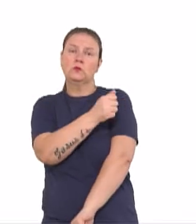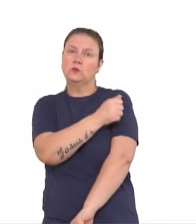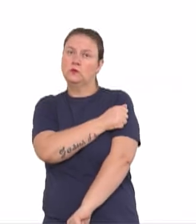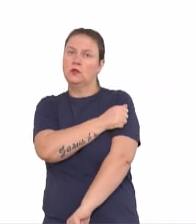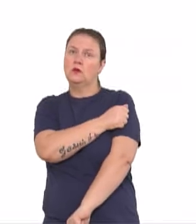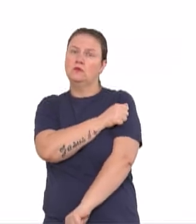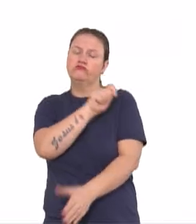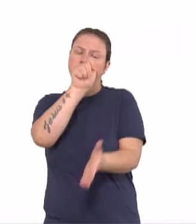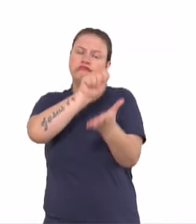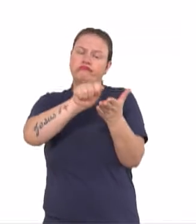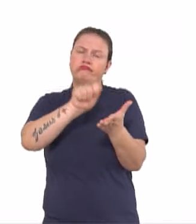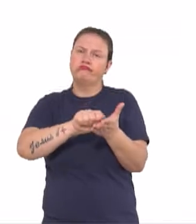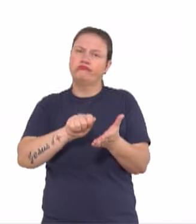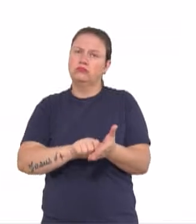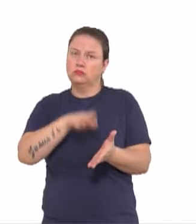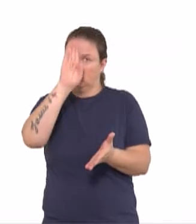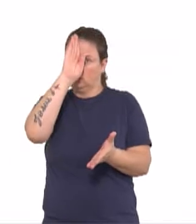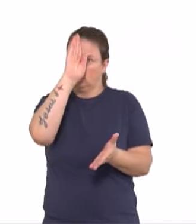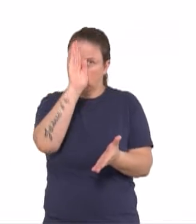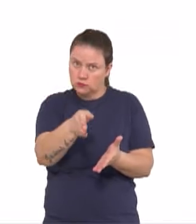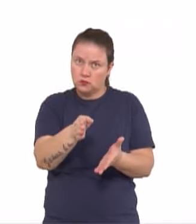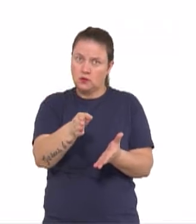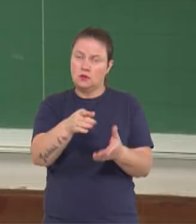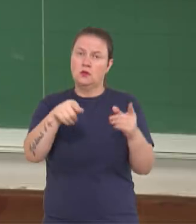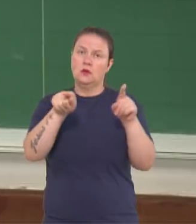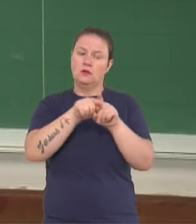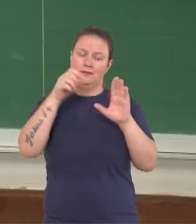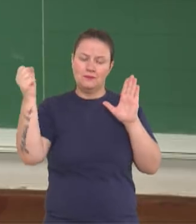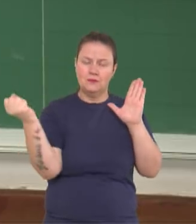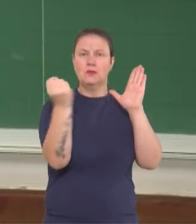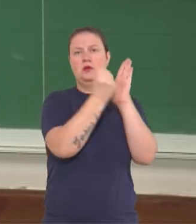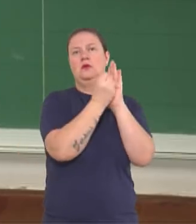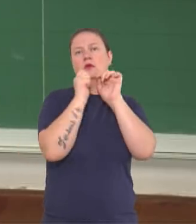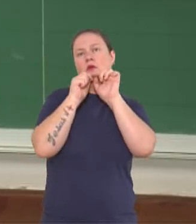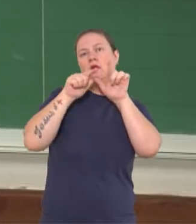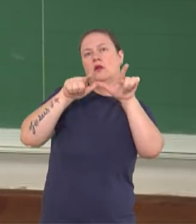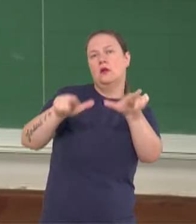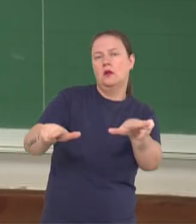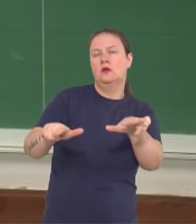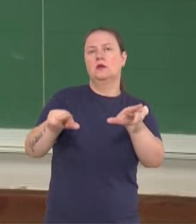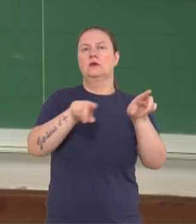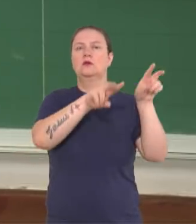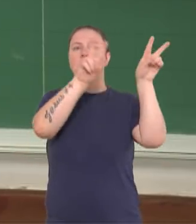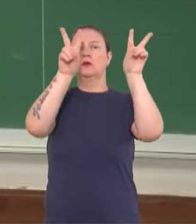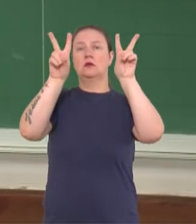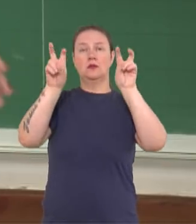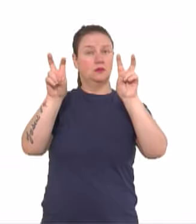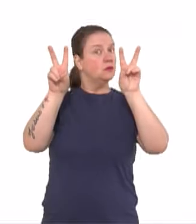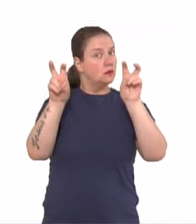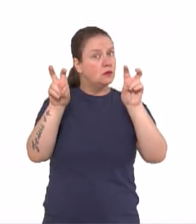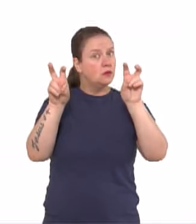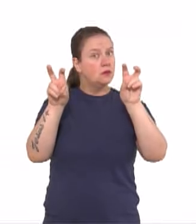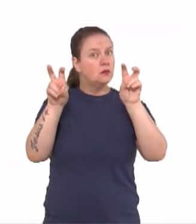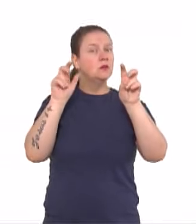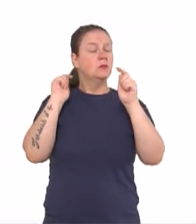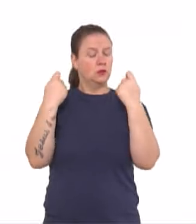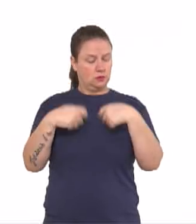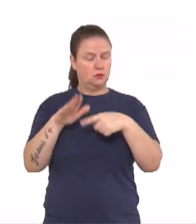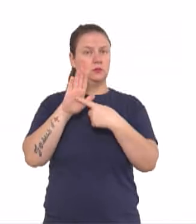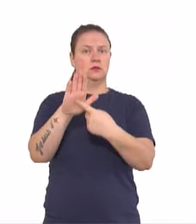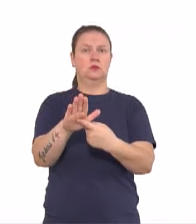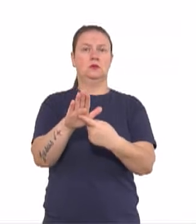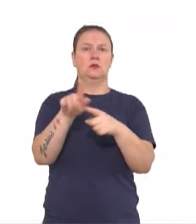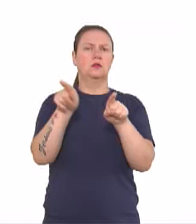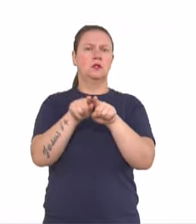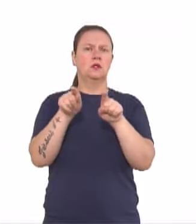viu que a marcação linguística, né? A pontuação correta são as aspas, ok? E geralmente vou trazer